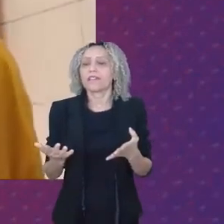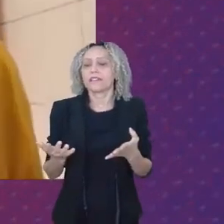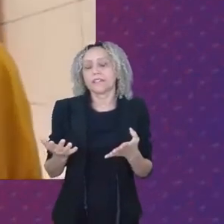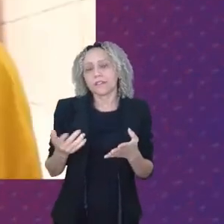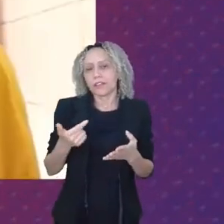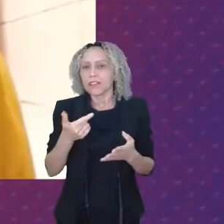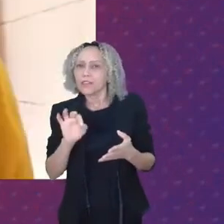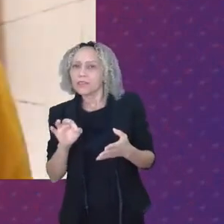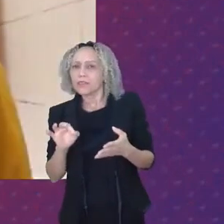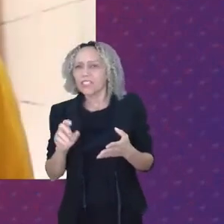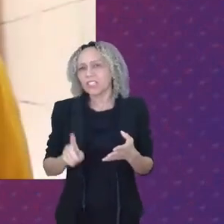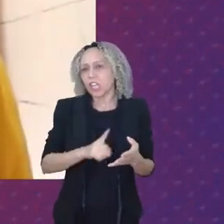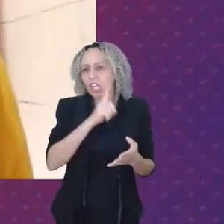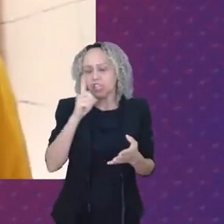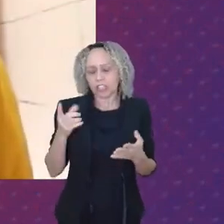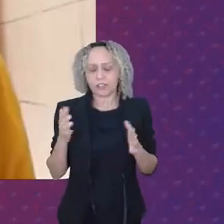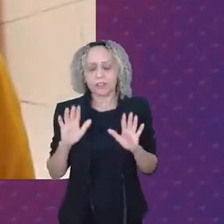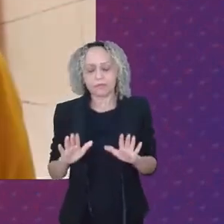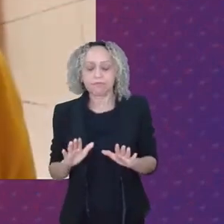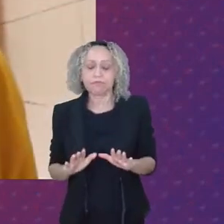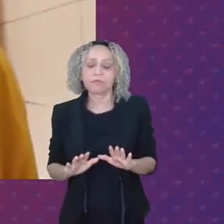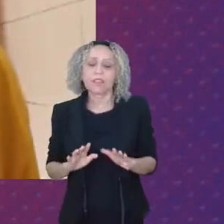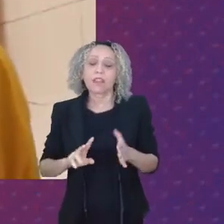dias, e os sindicatos sempre